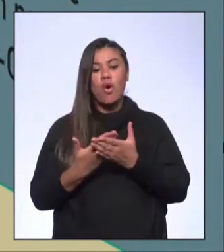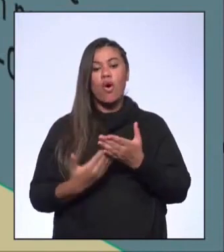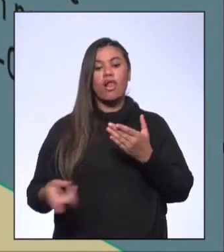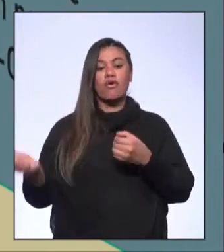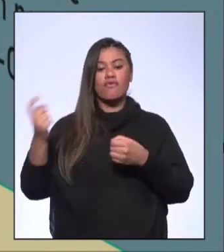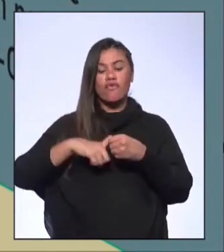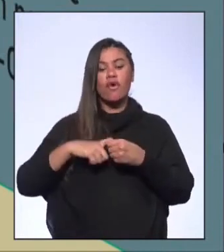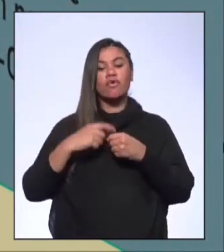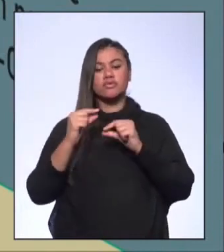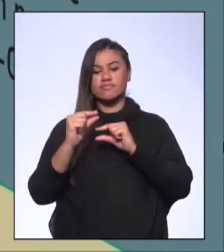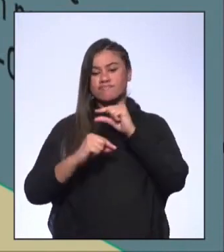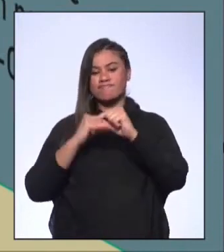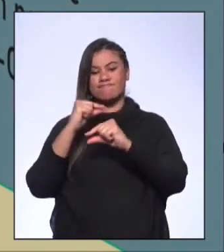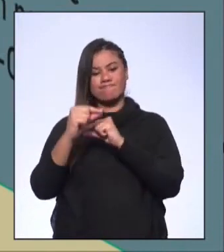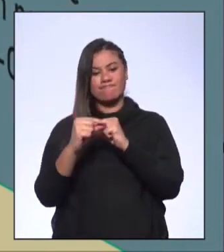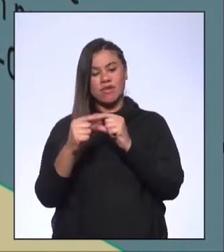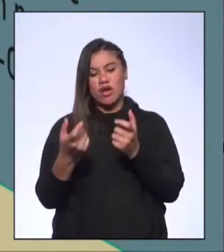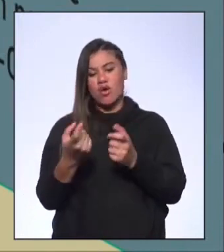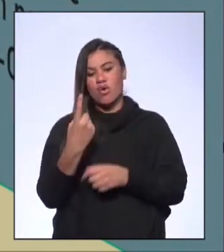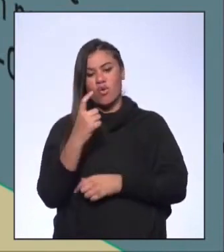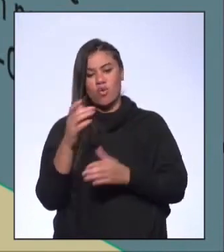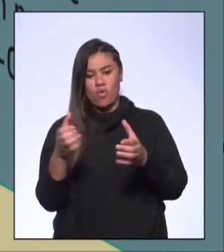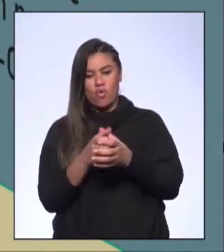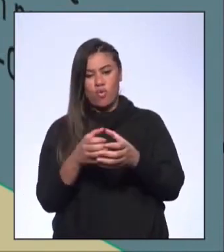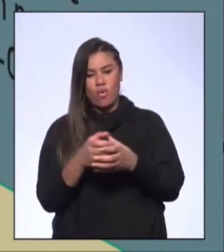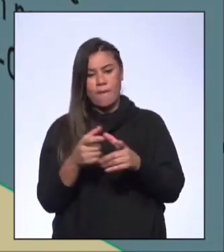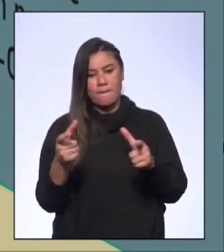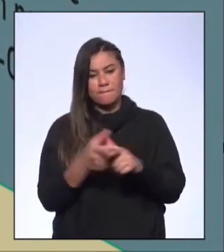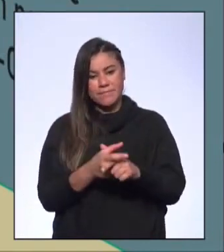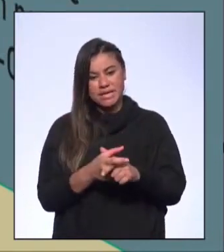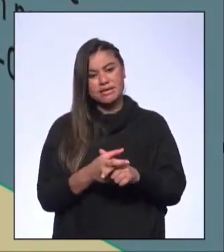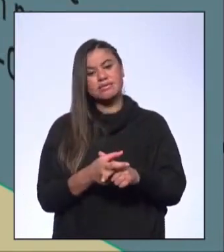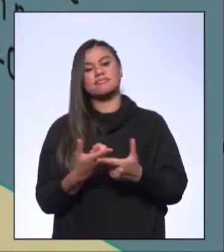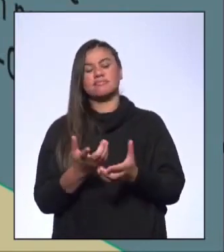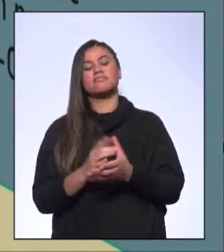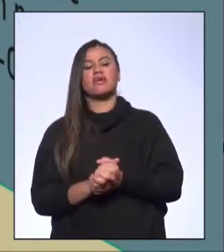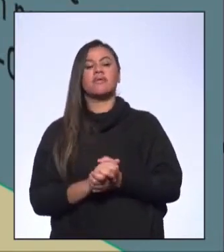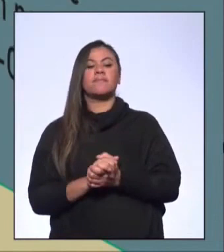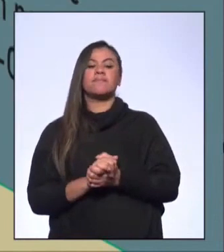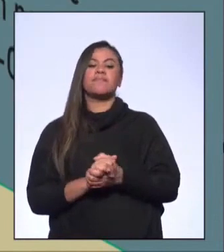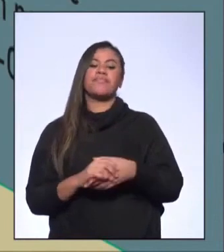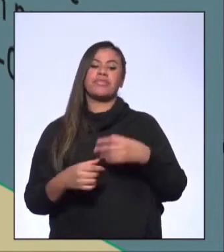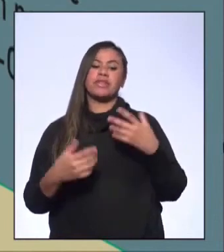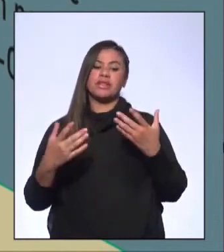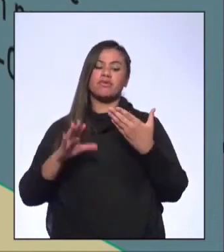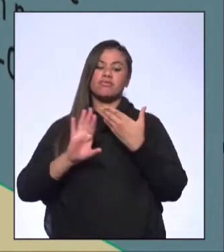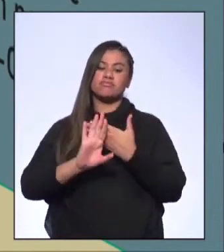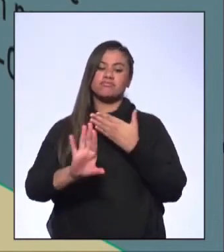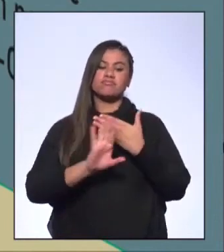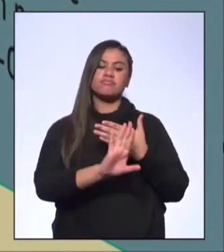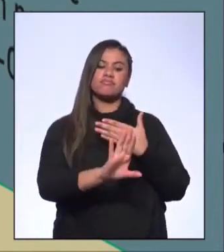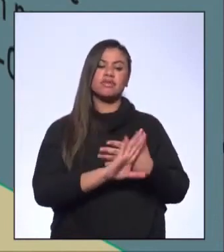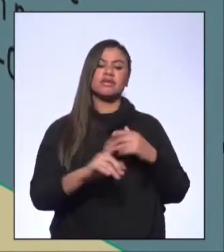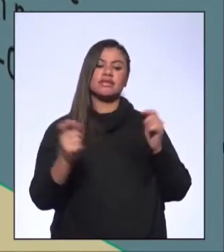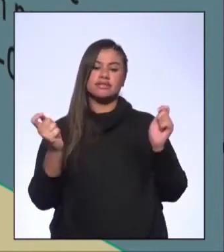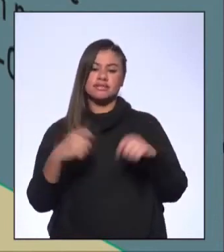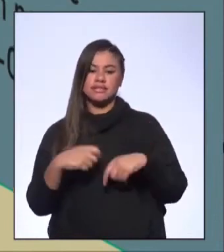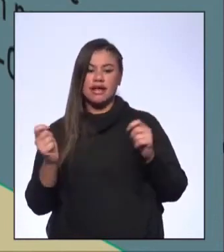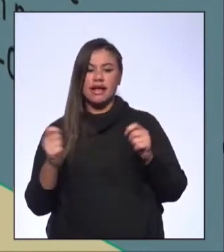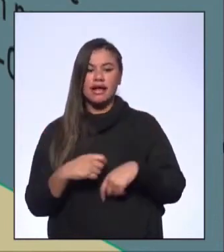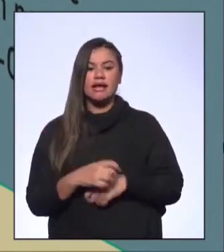fração das crianças, então provavelmente 1/3 das crianças devem retornar, o que vai permitir um distanciamento maior dentro